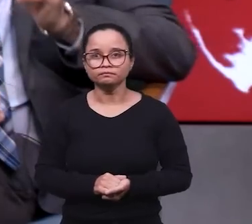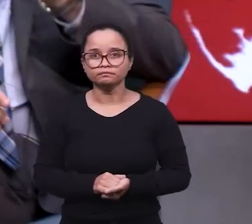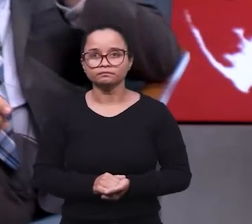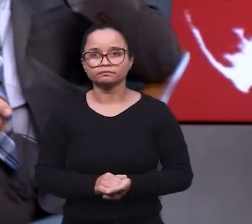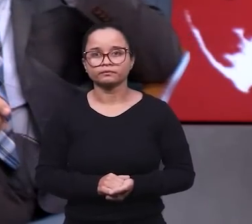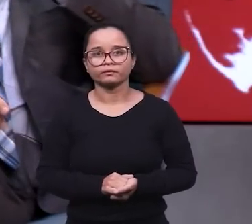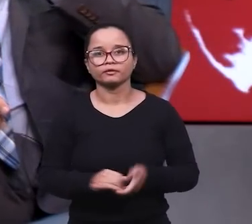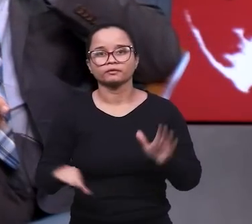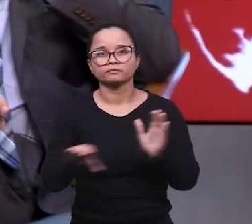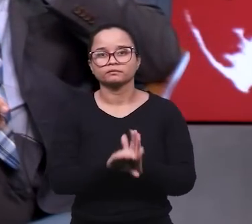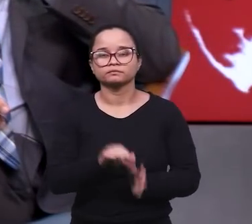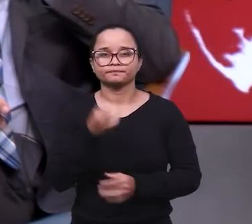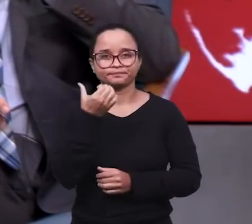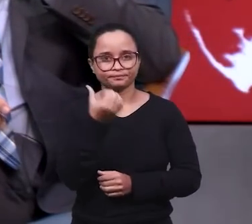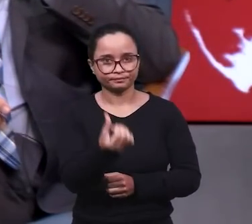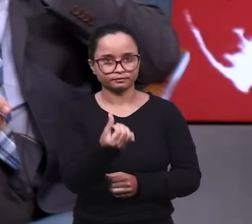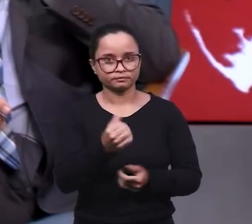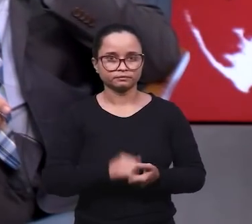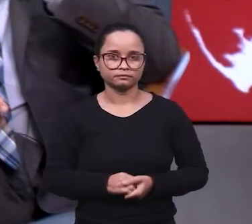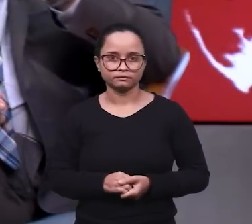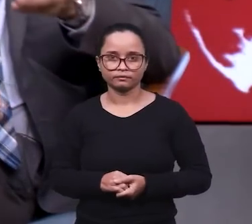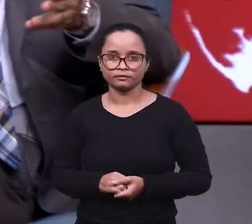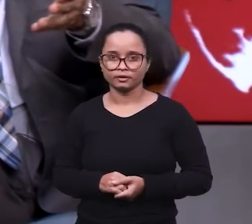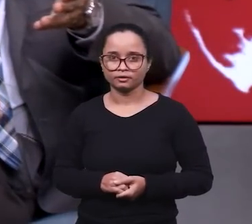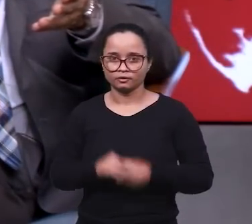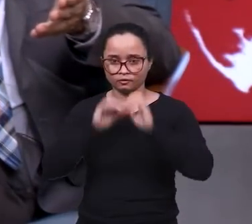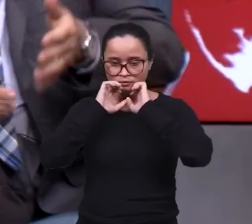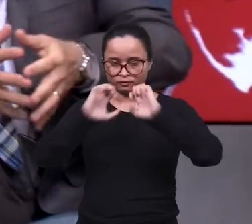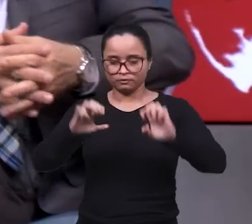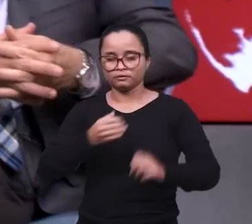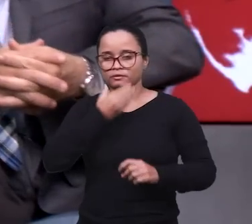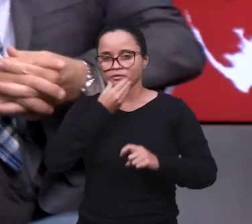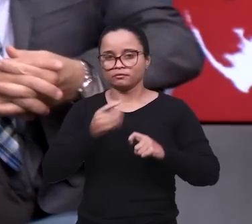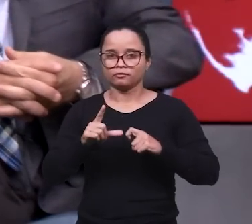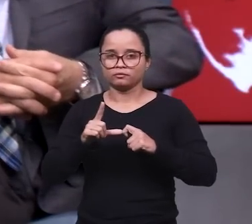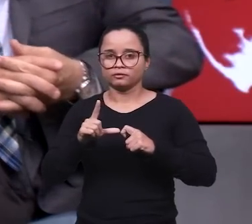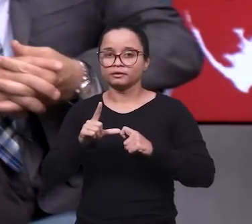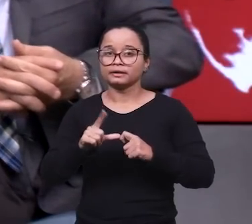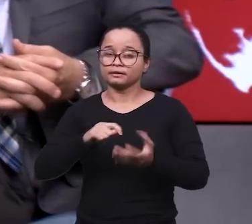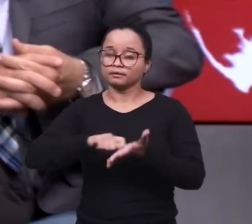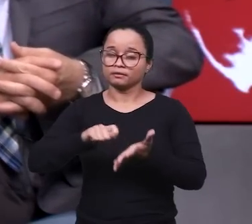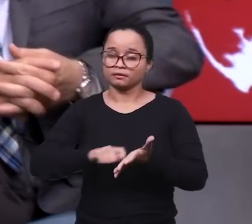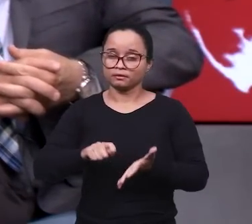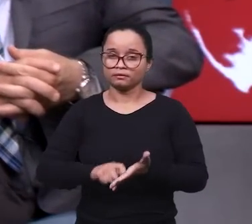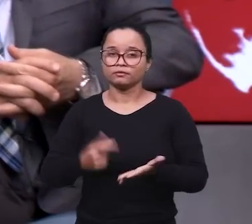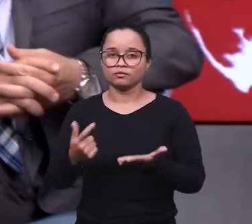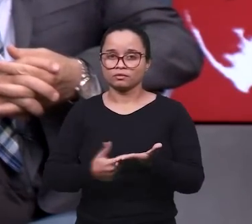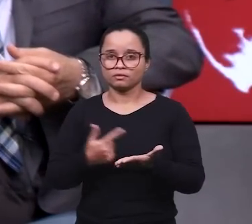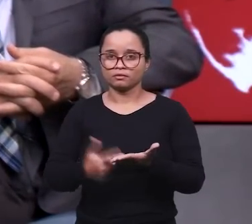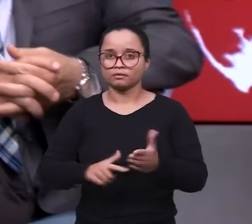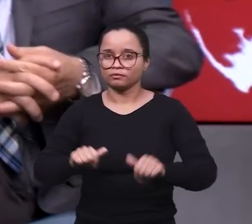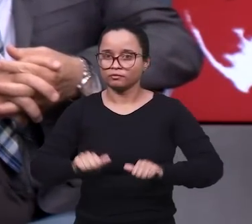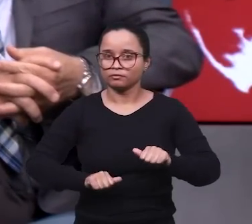No capítulo 6, o evangelista Lucas, que escreve o livro de Atos,